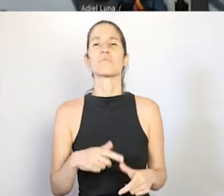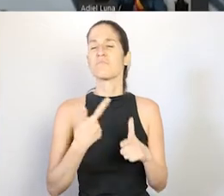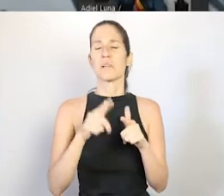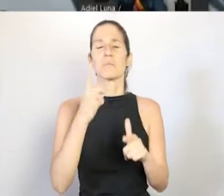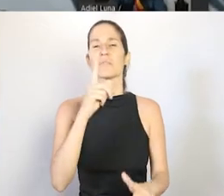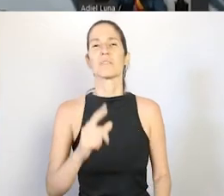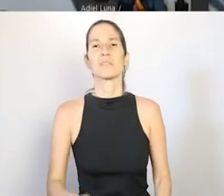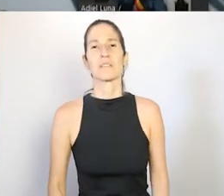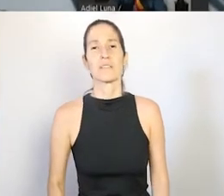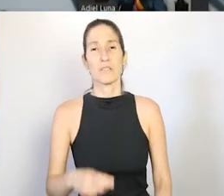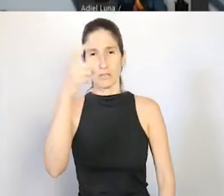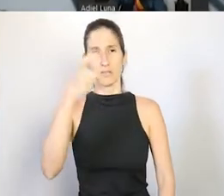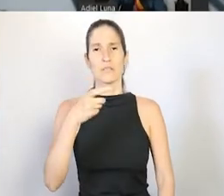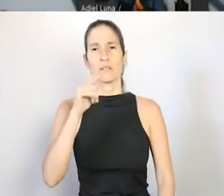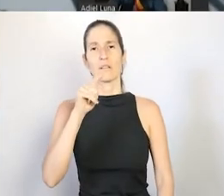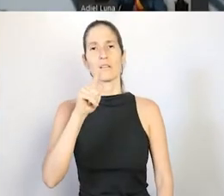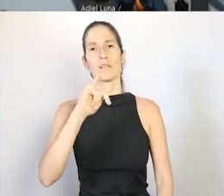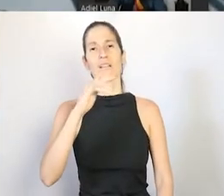problema. Eu sou Lia.